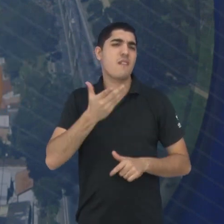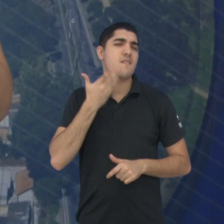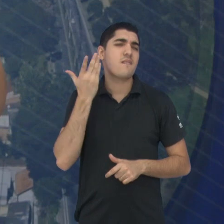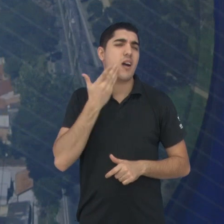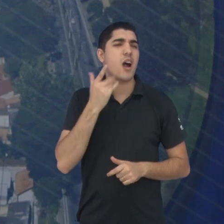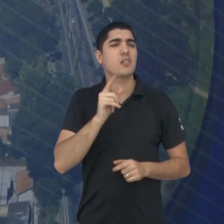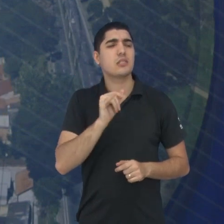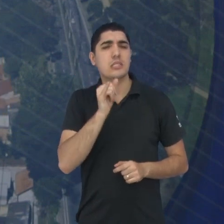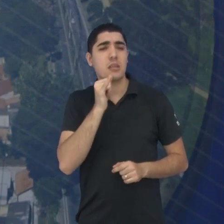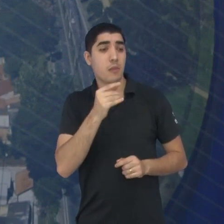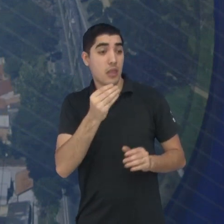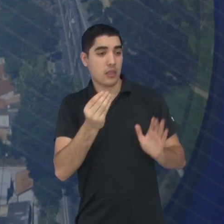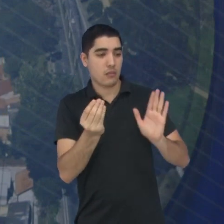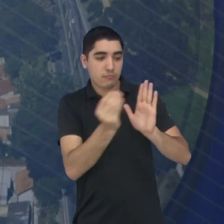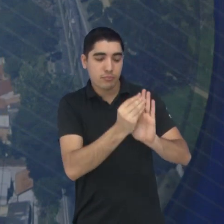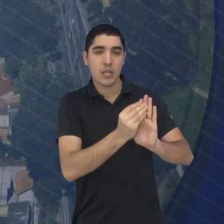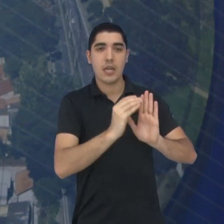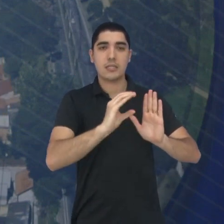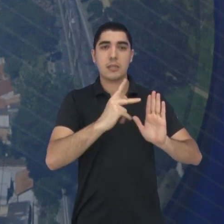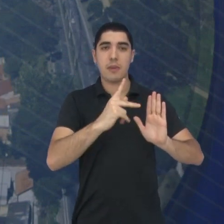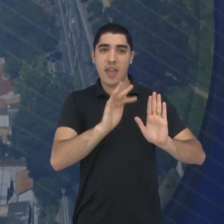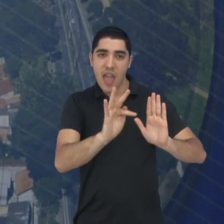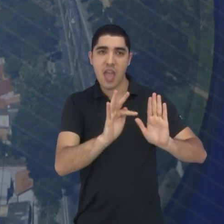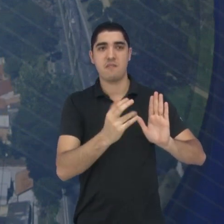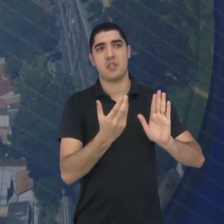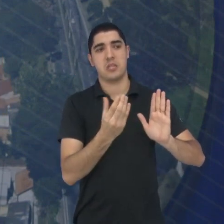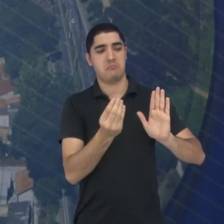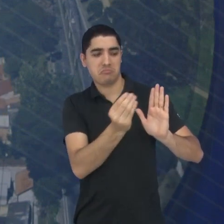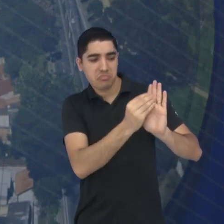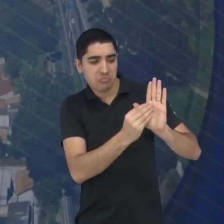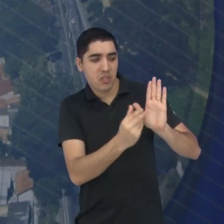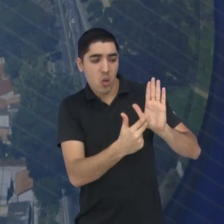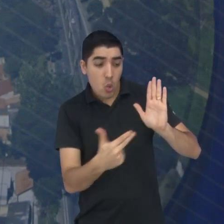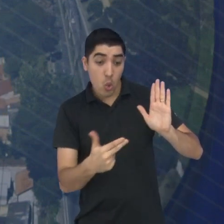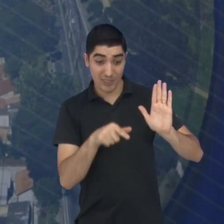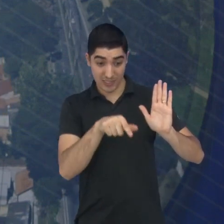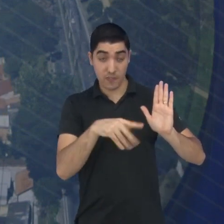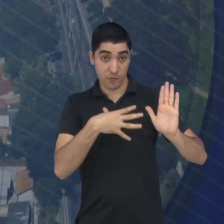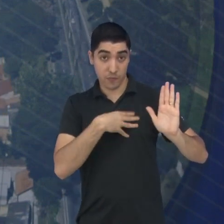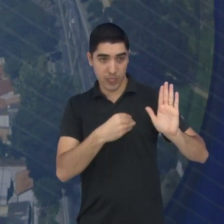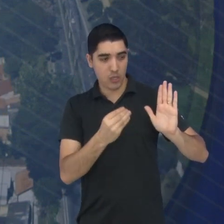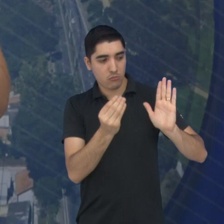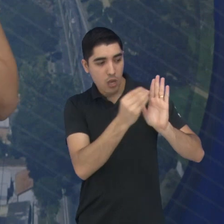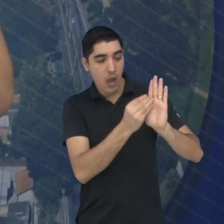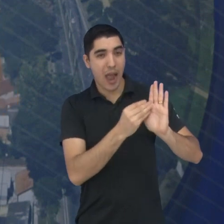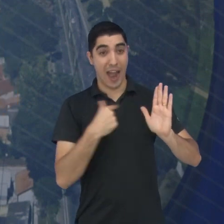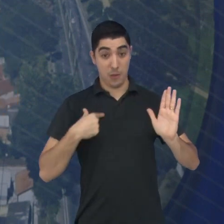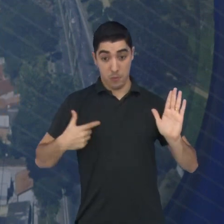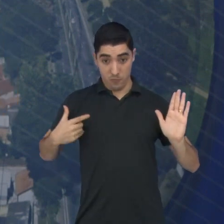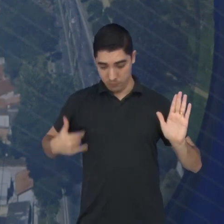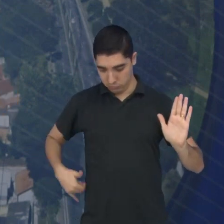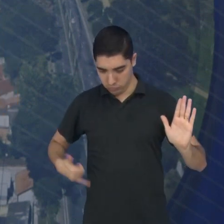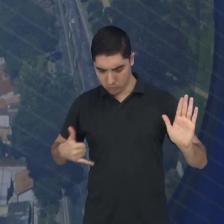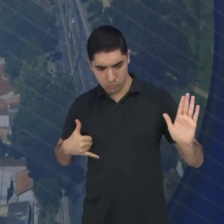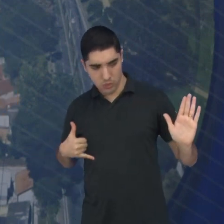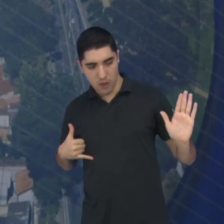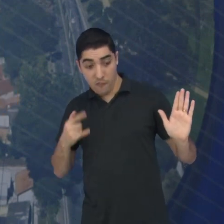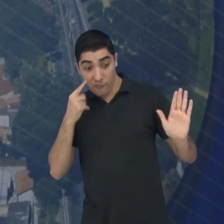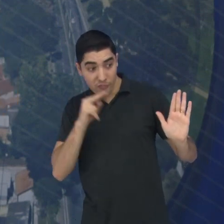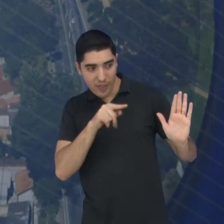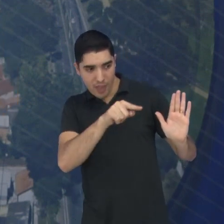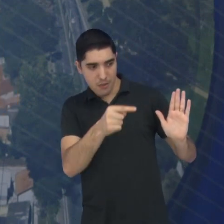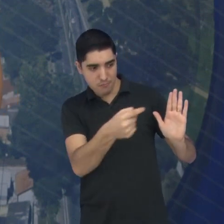CPF, algum e-mail, para que tudo que os filhos acessem chegue no smartphone, tablet, por aí vai.